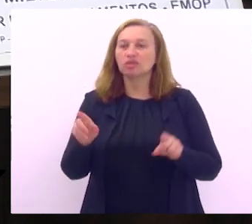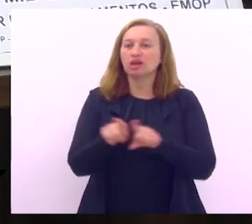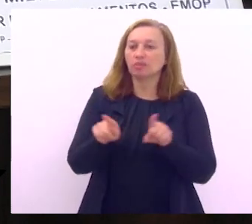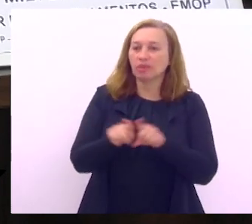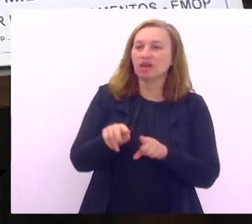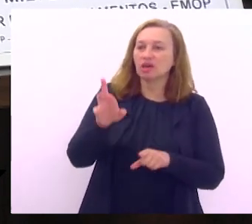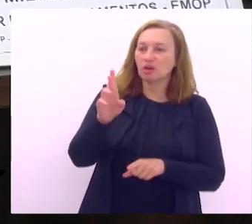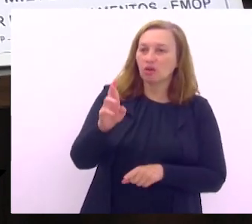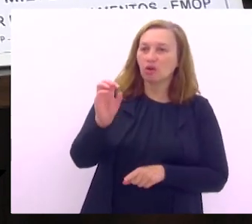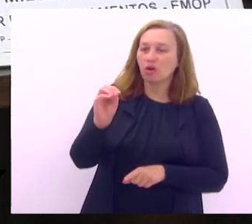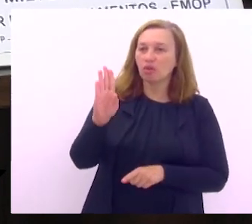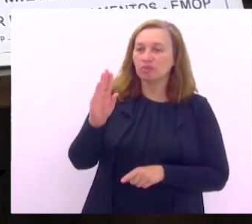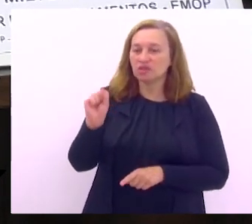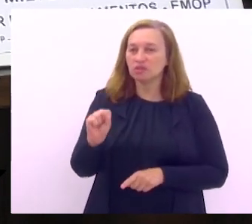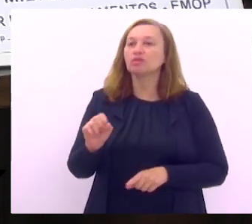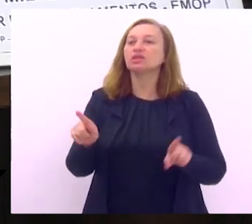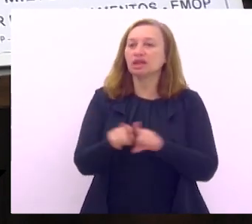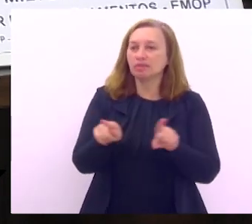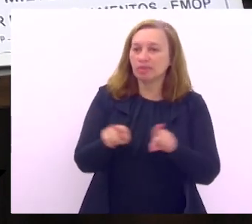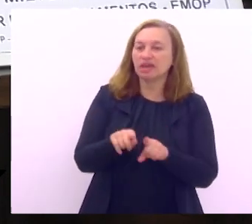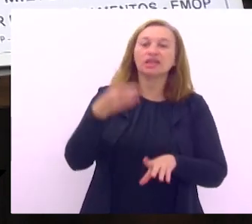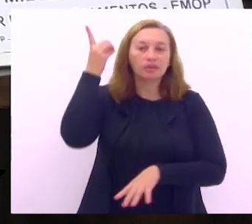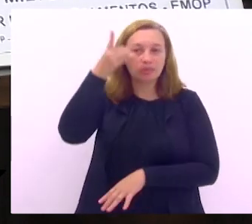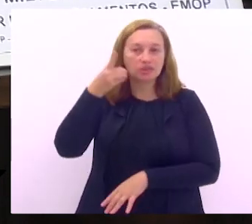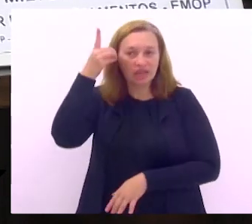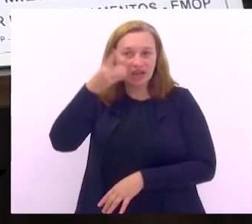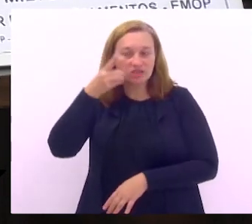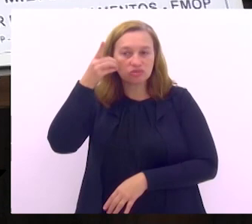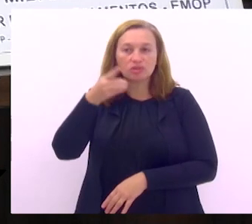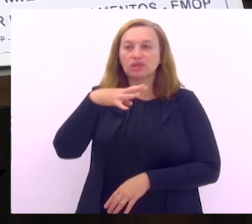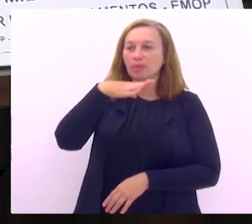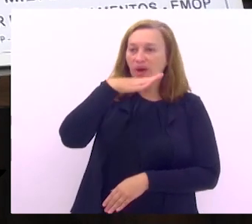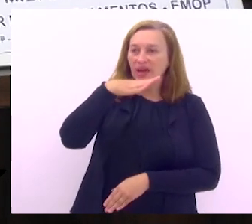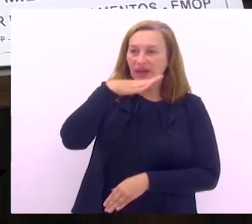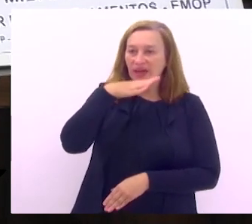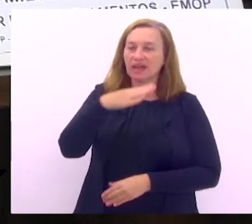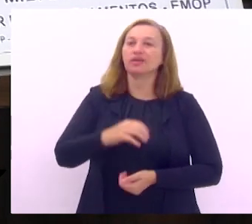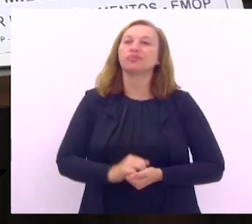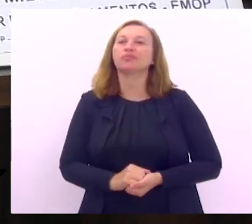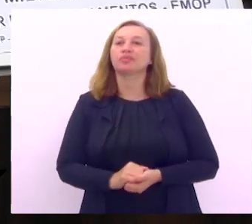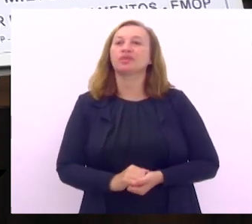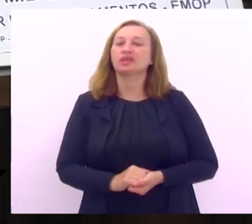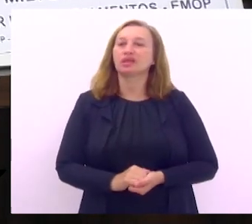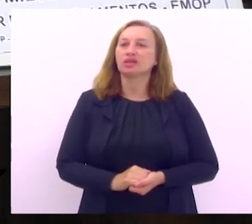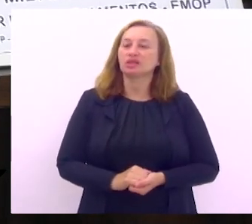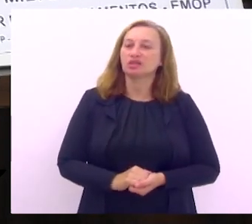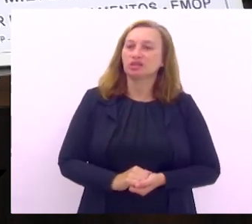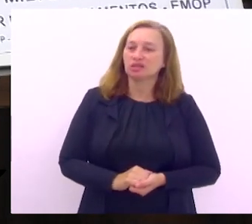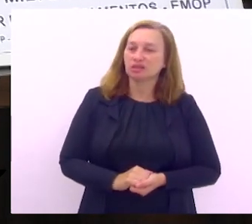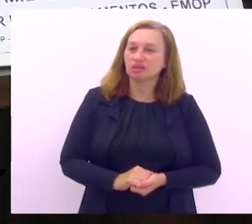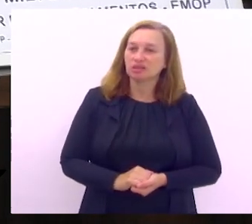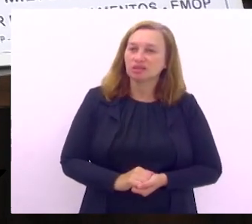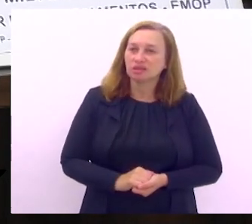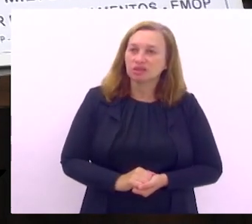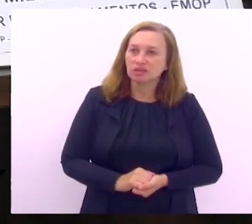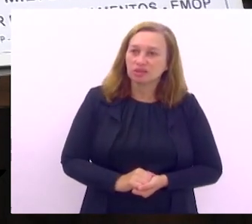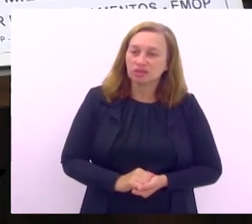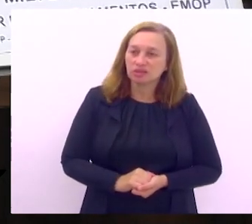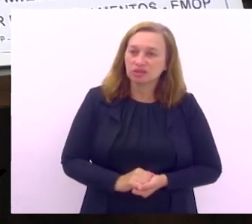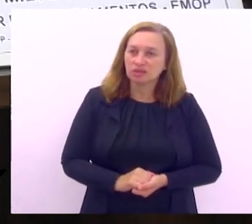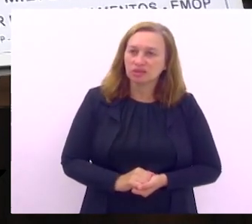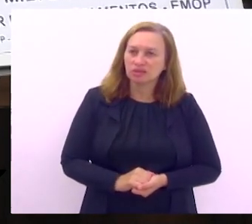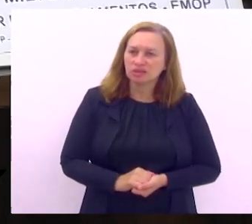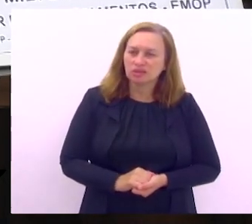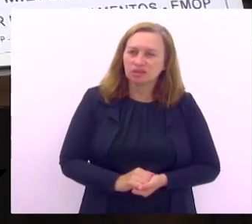e do deputado Chiquinho da Mangueira, que foram assim consultivos para que a gente pudesse, durante